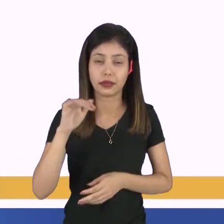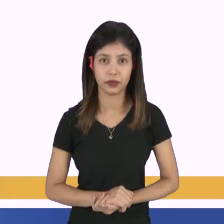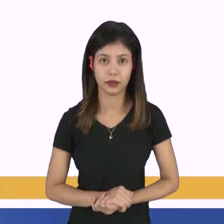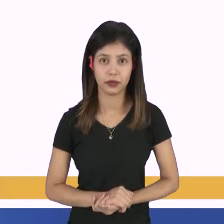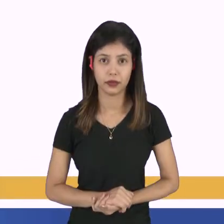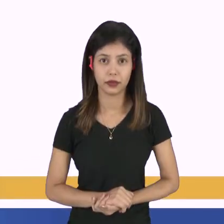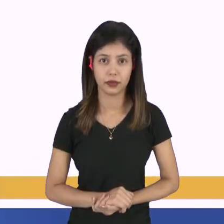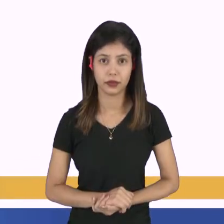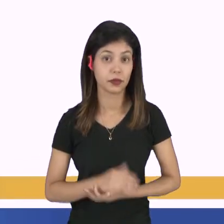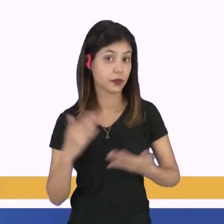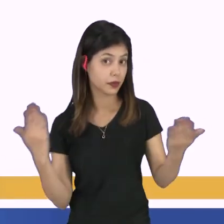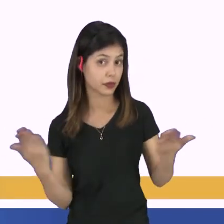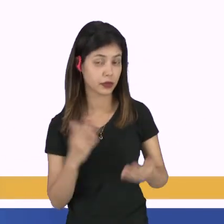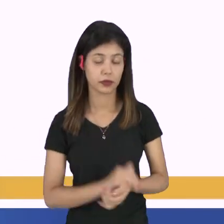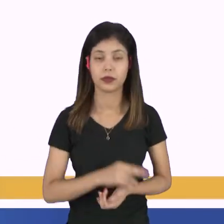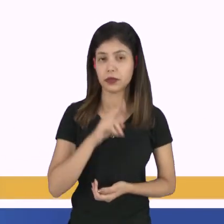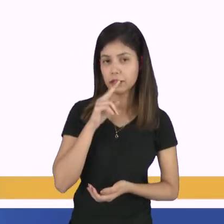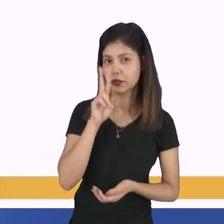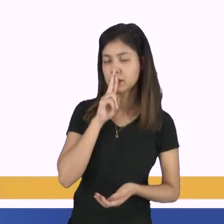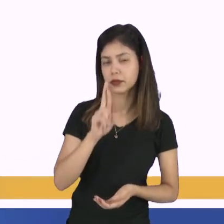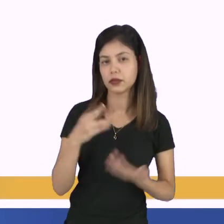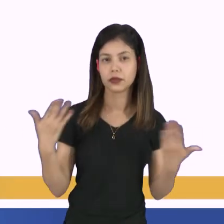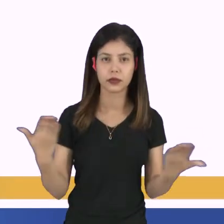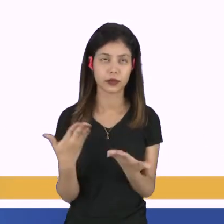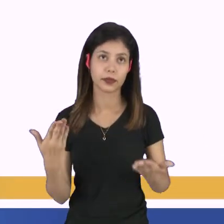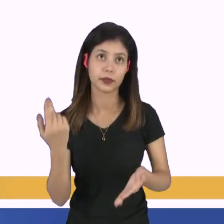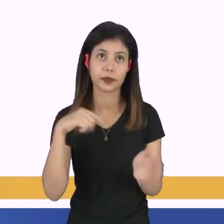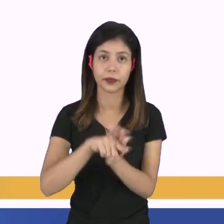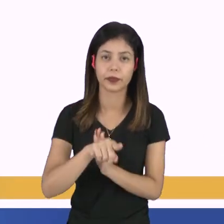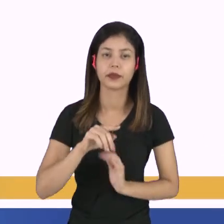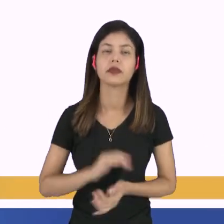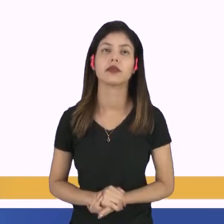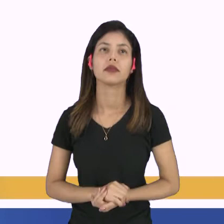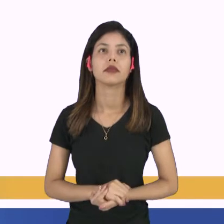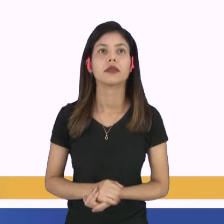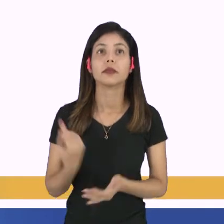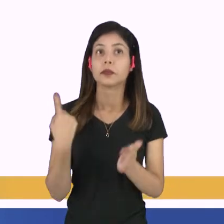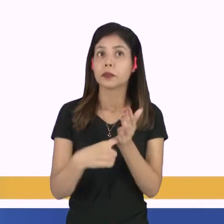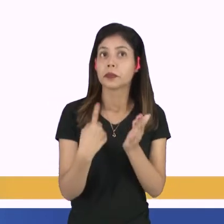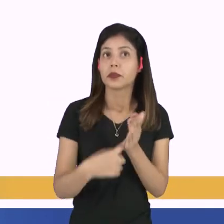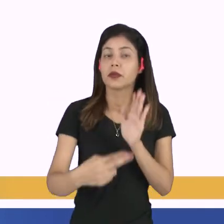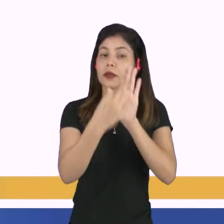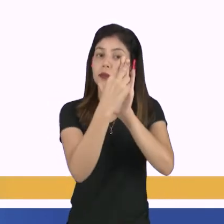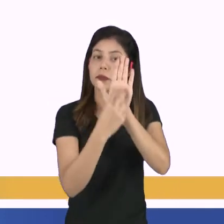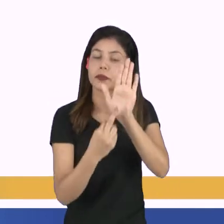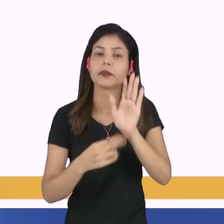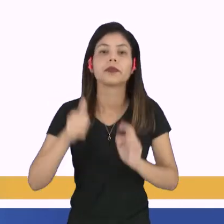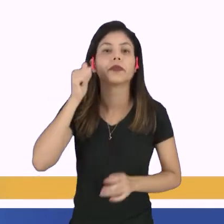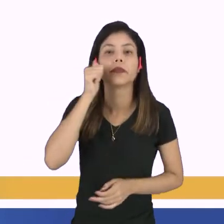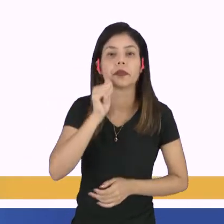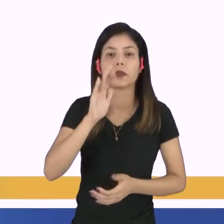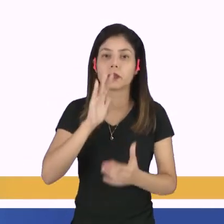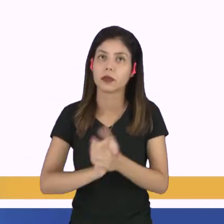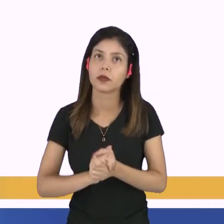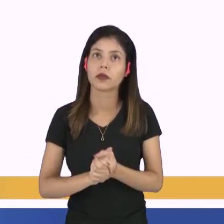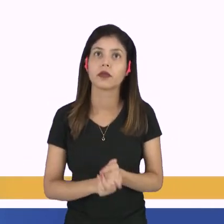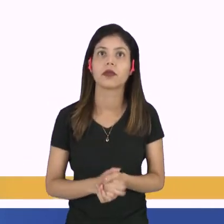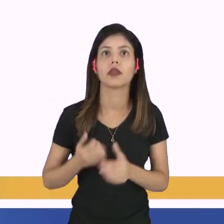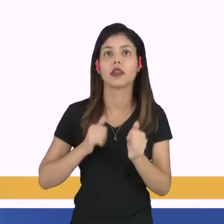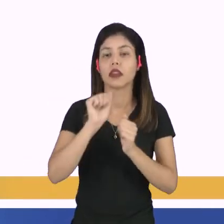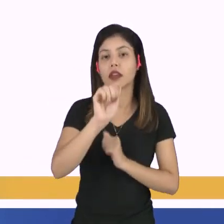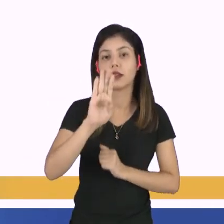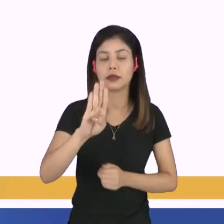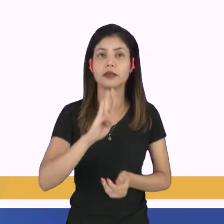lá. Então, vamos aqui resolver agora a questão. De acordo com as ordens de sua esposa, o segmento